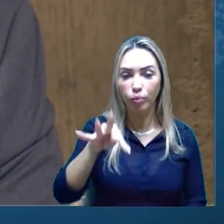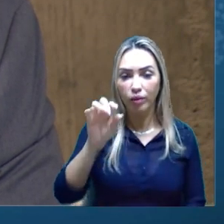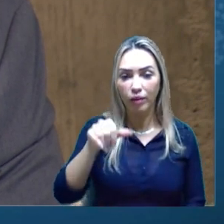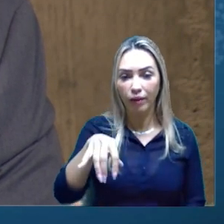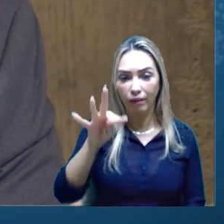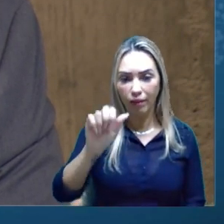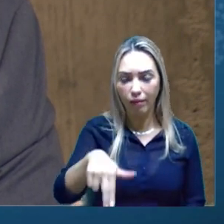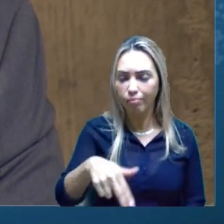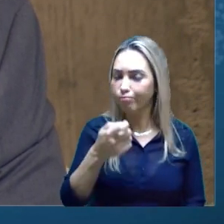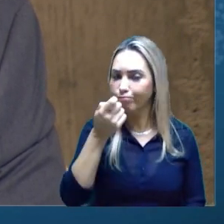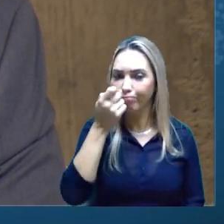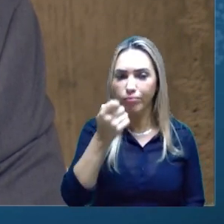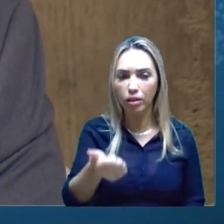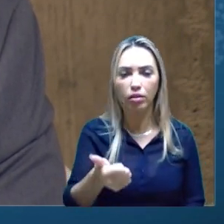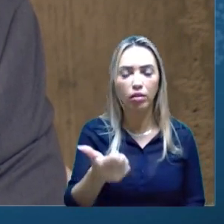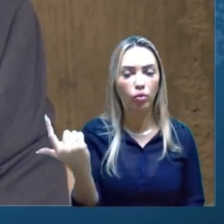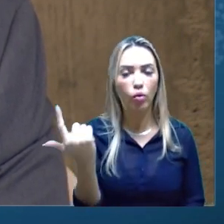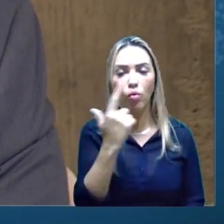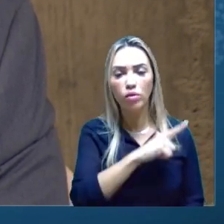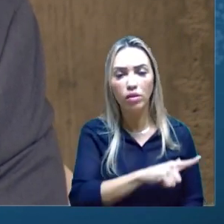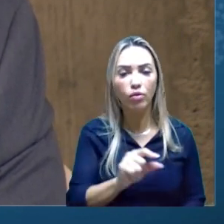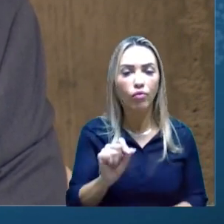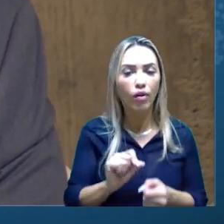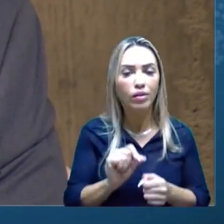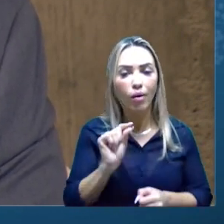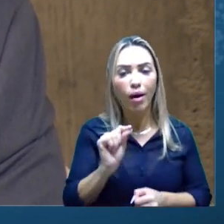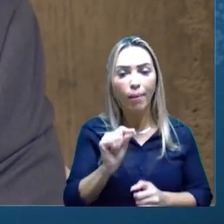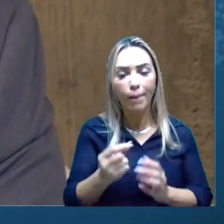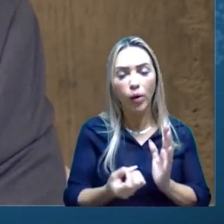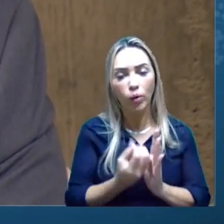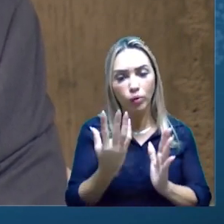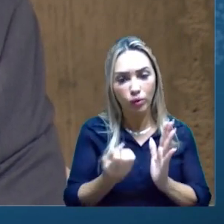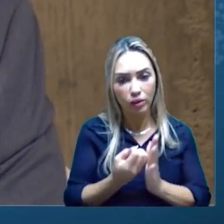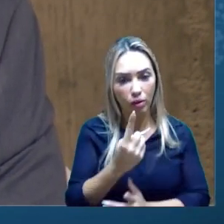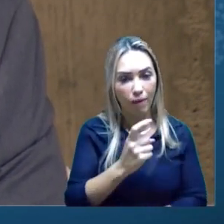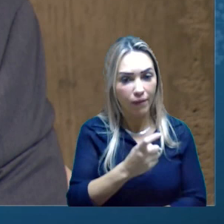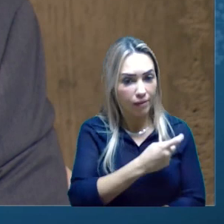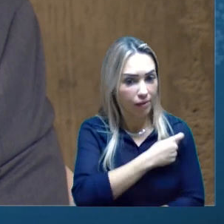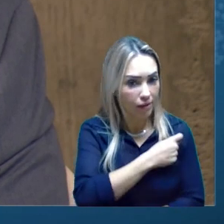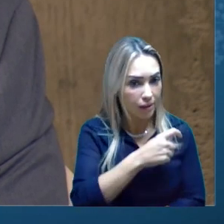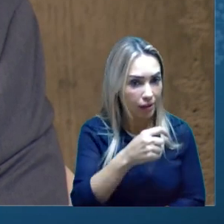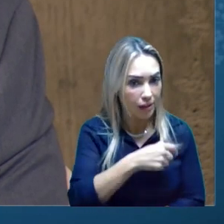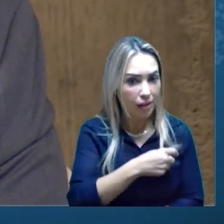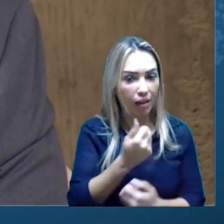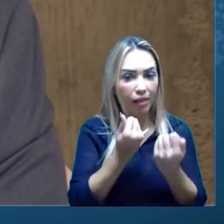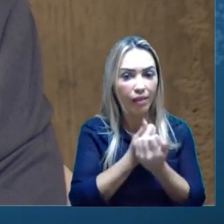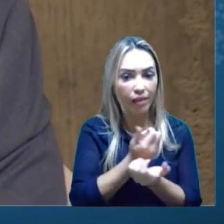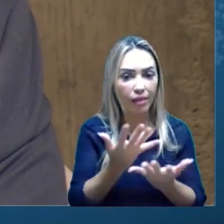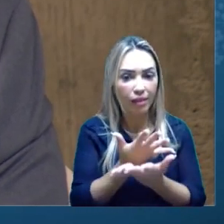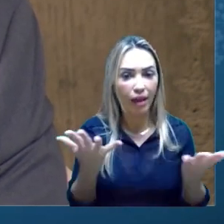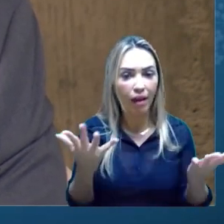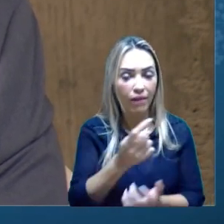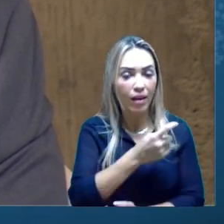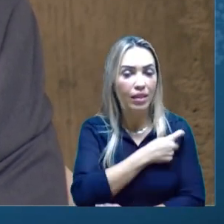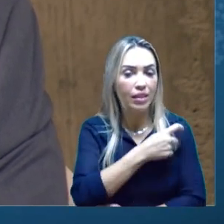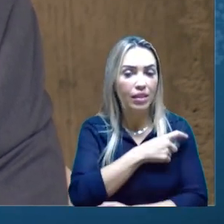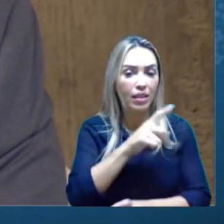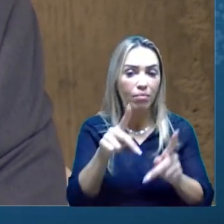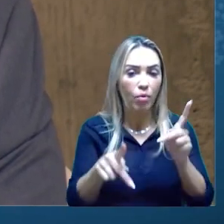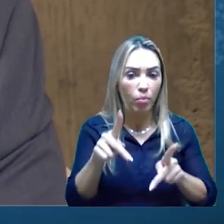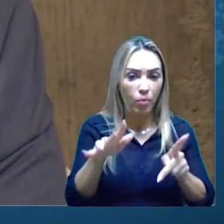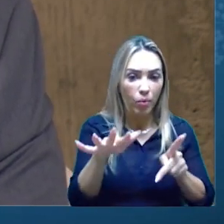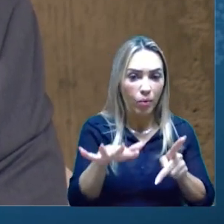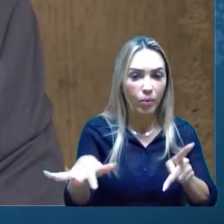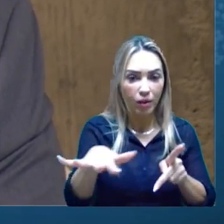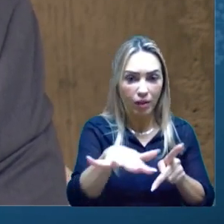rapidamente conseguiu, né, produzir uma vacina e ofertar essa vacina para a sua população e,